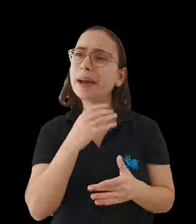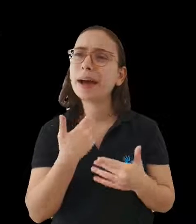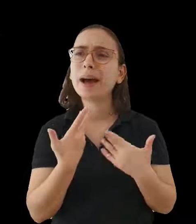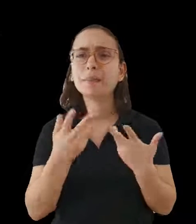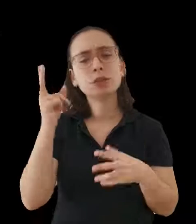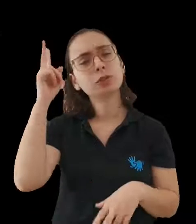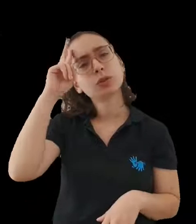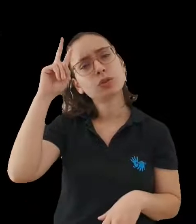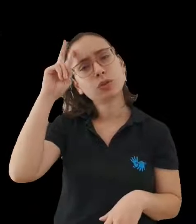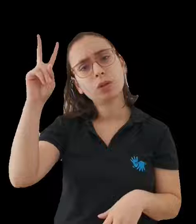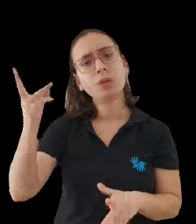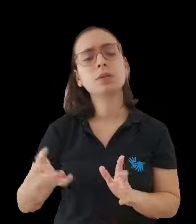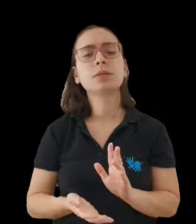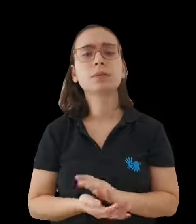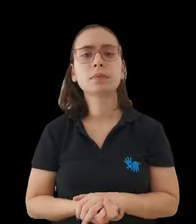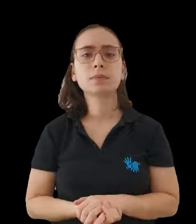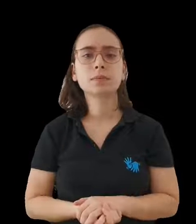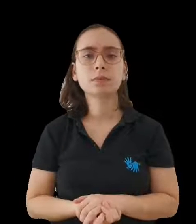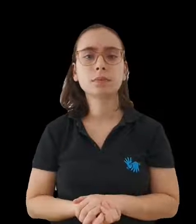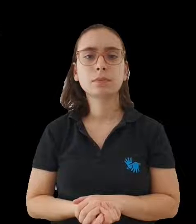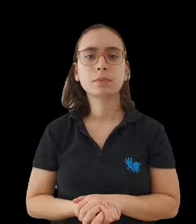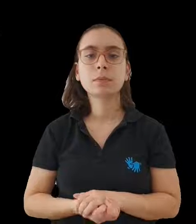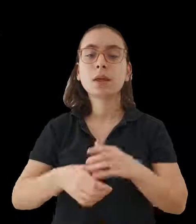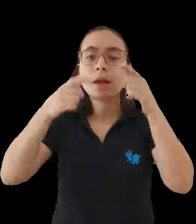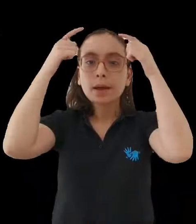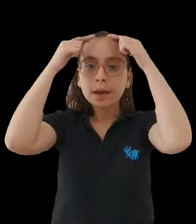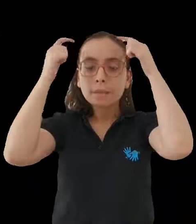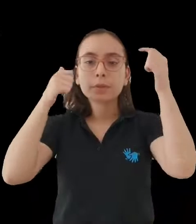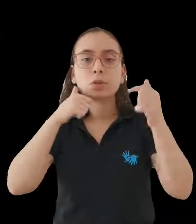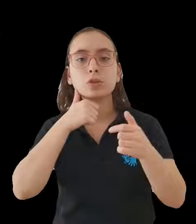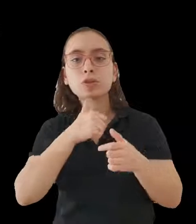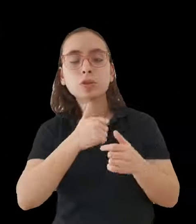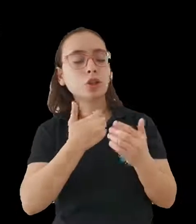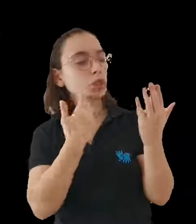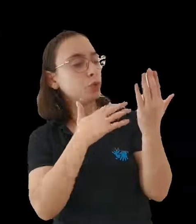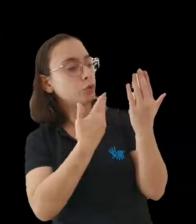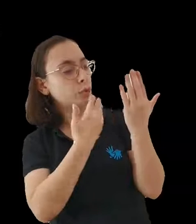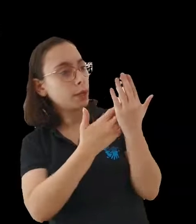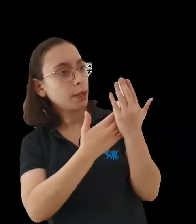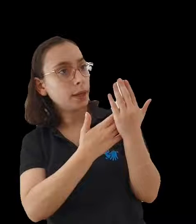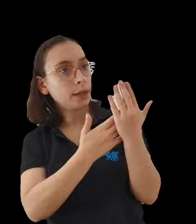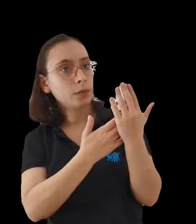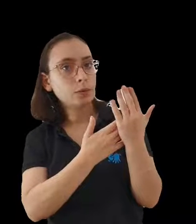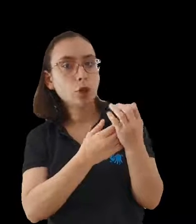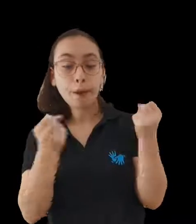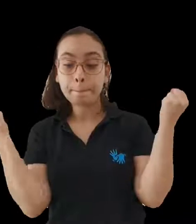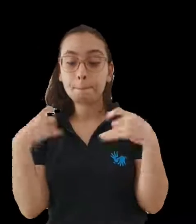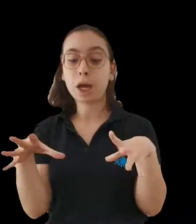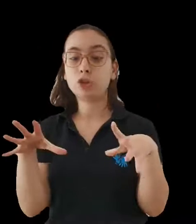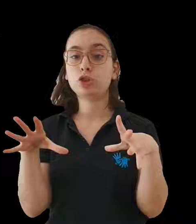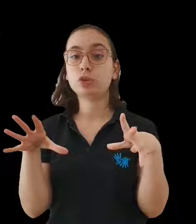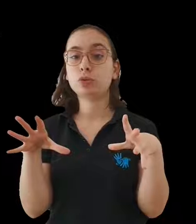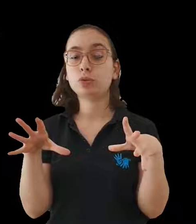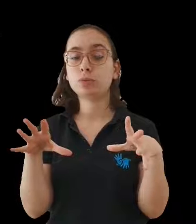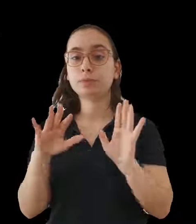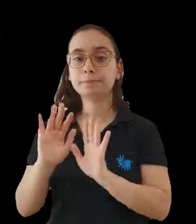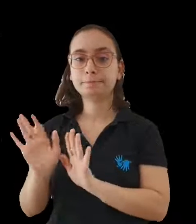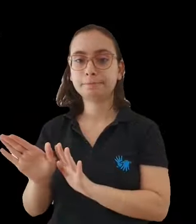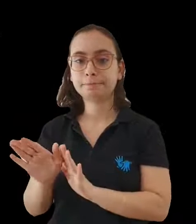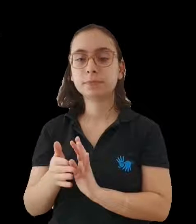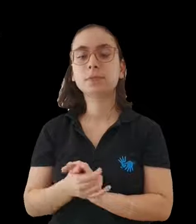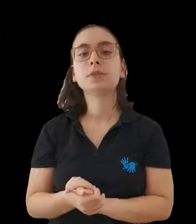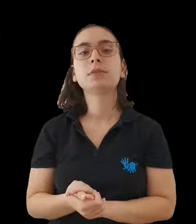história, a princesa tem um espelho mágico. Pode deixar o rapaz de lado e mostrar o